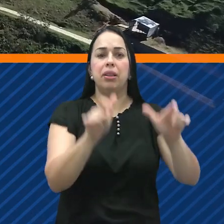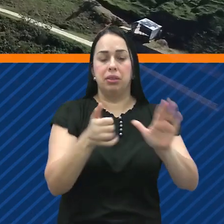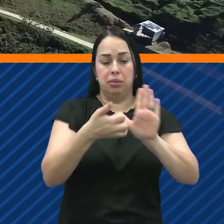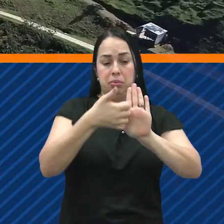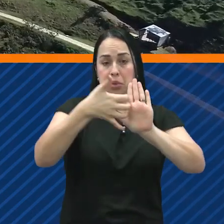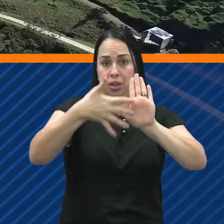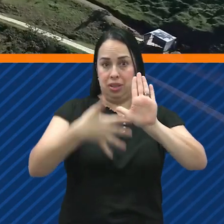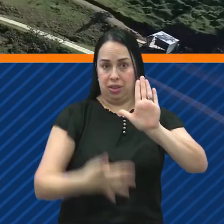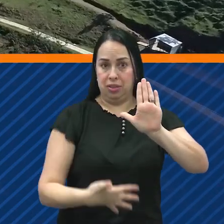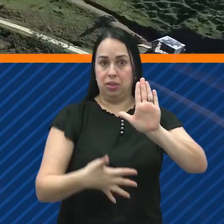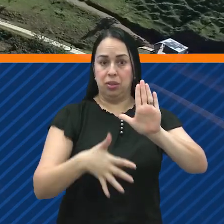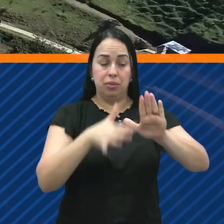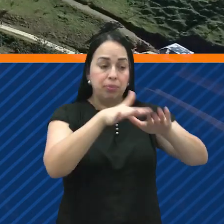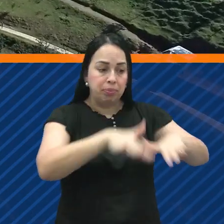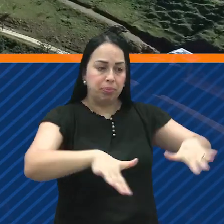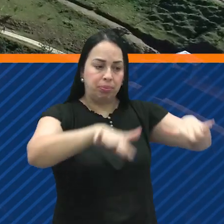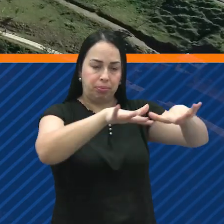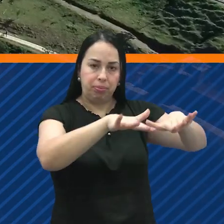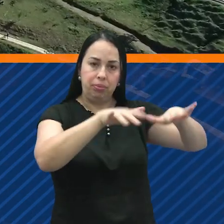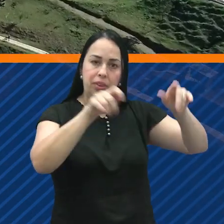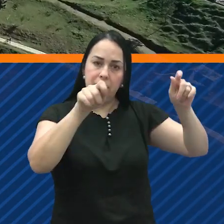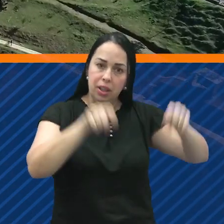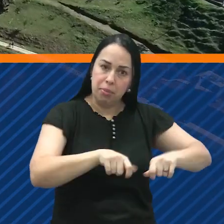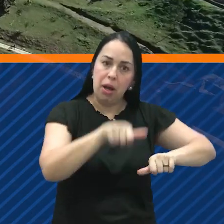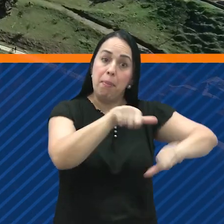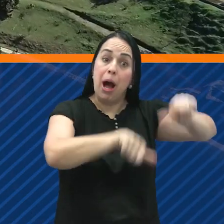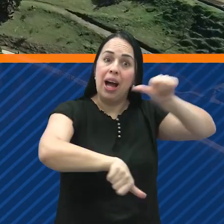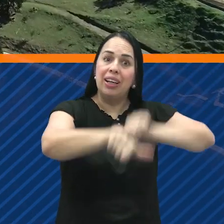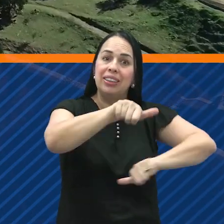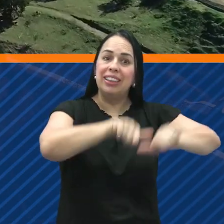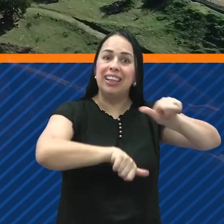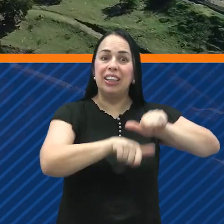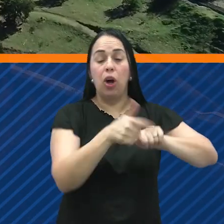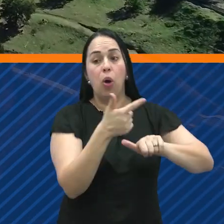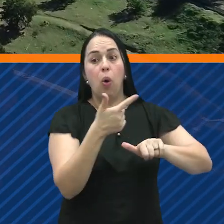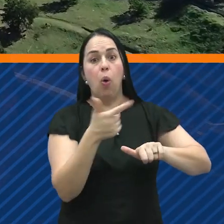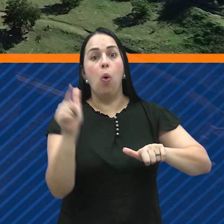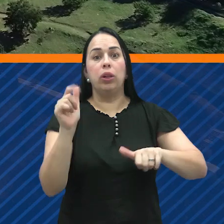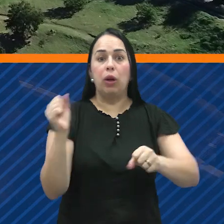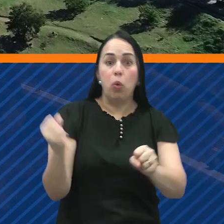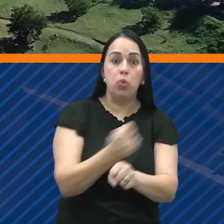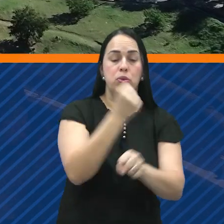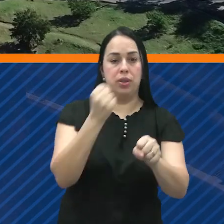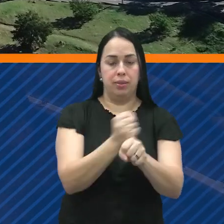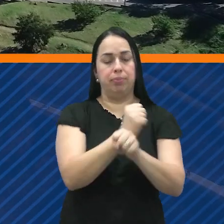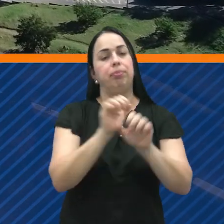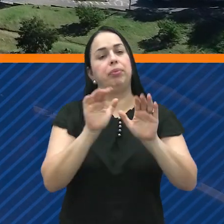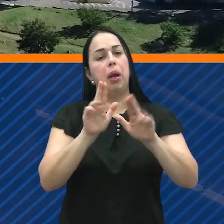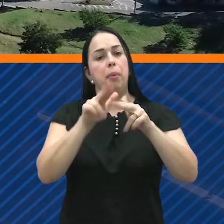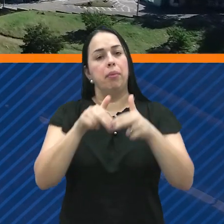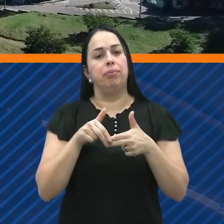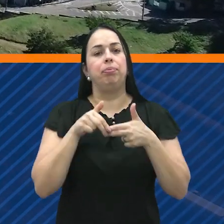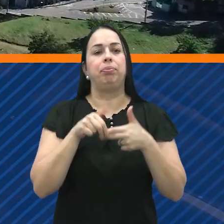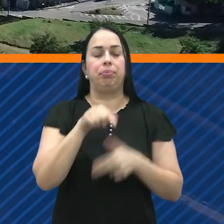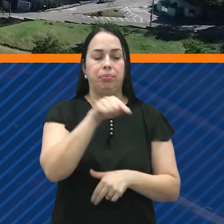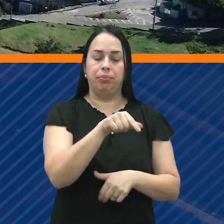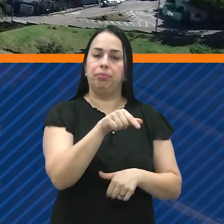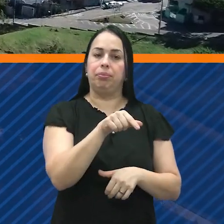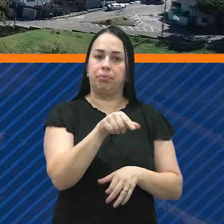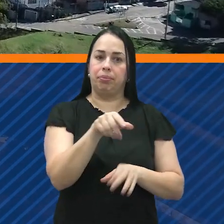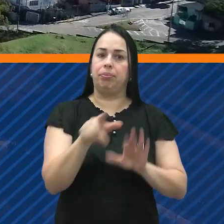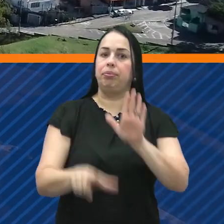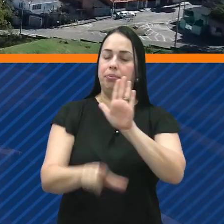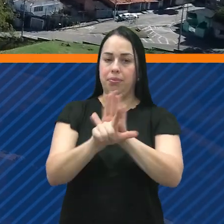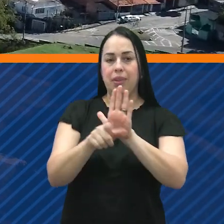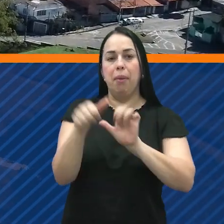no projeto do loteamento, que poderiam servir para outros objetivos. Dessa forma, a mudança